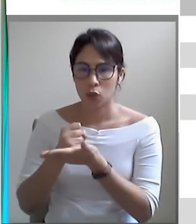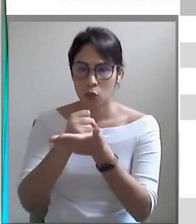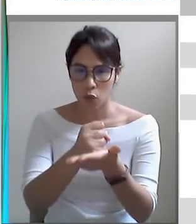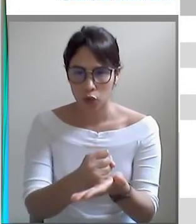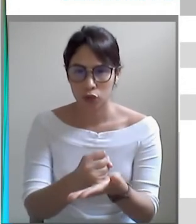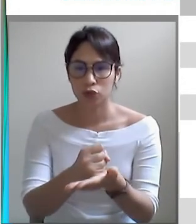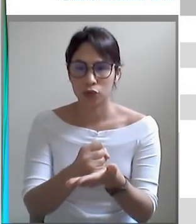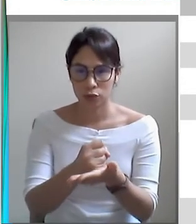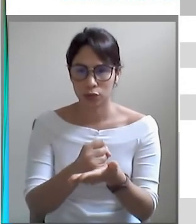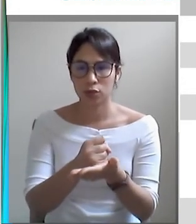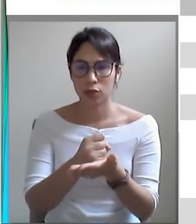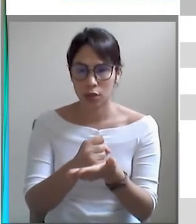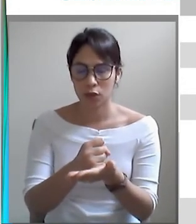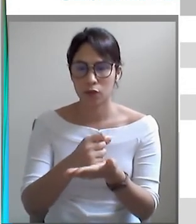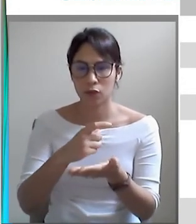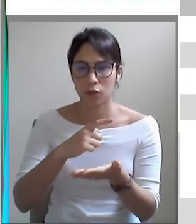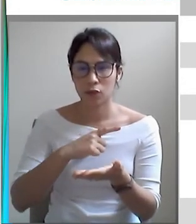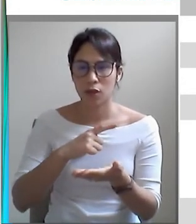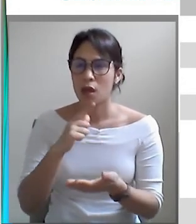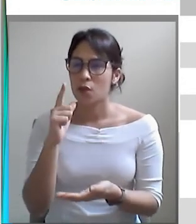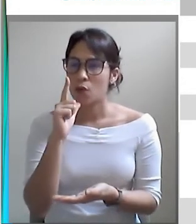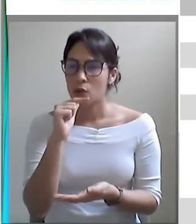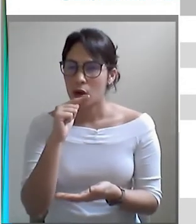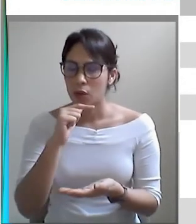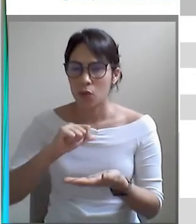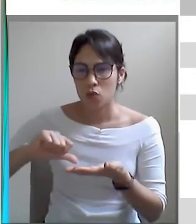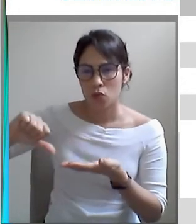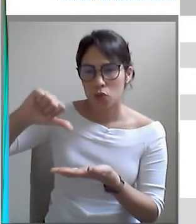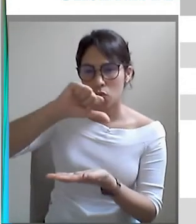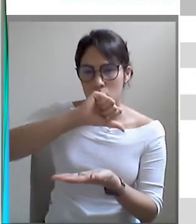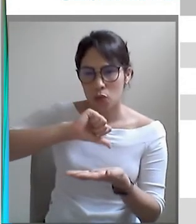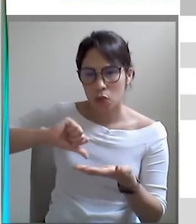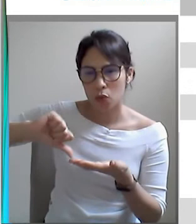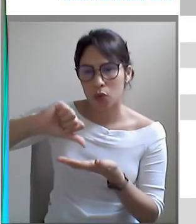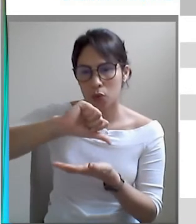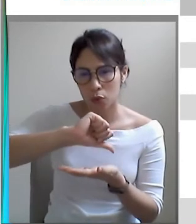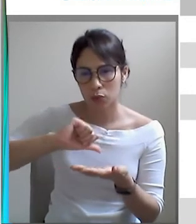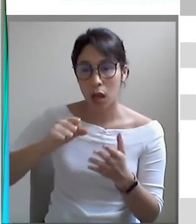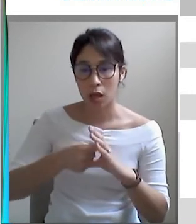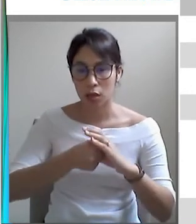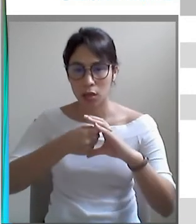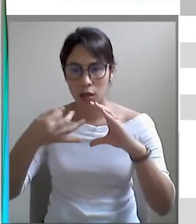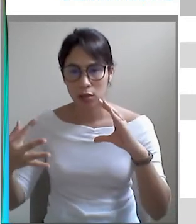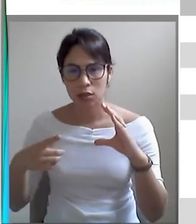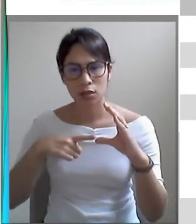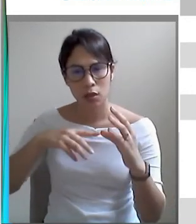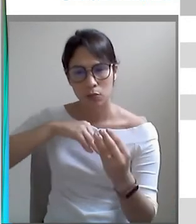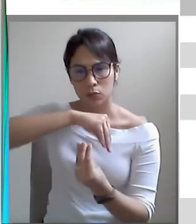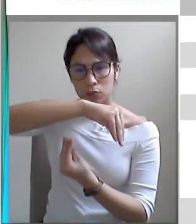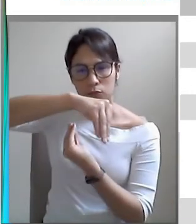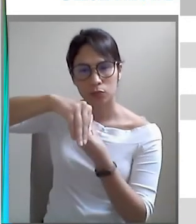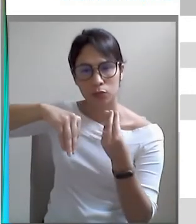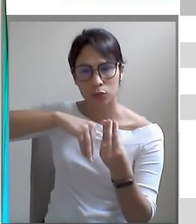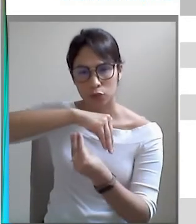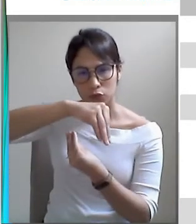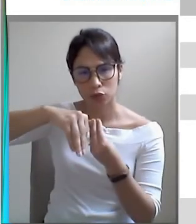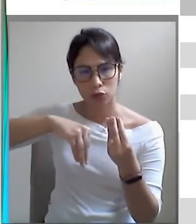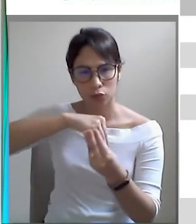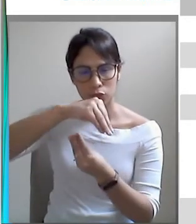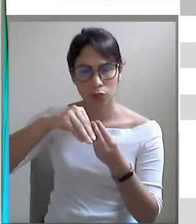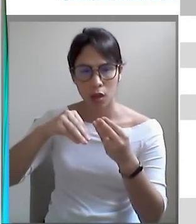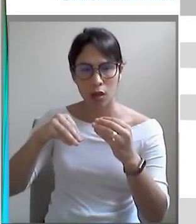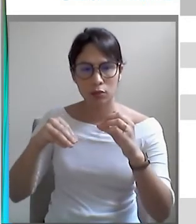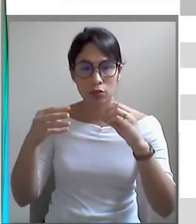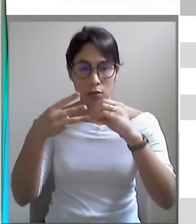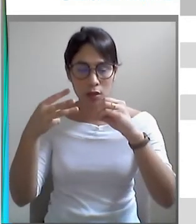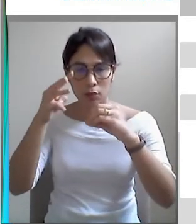características que encontram-se diluídas na matriz extracelular fluida. As especificidades de cada teste